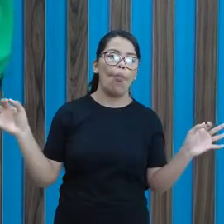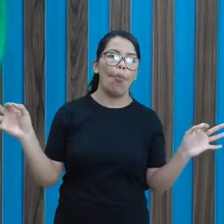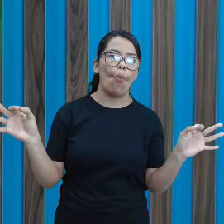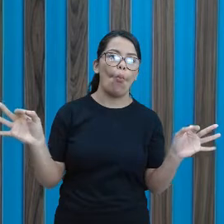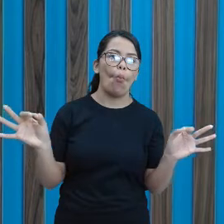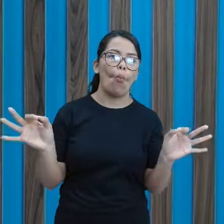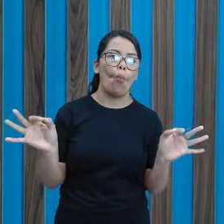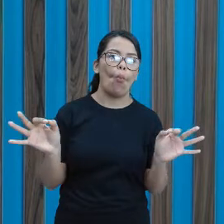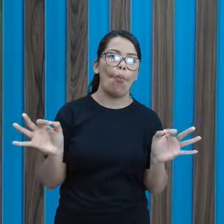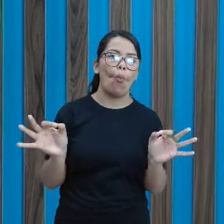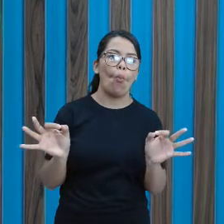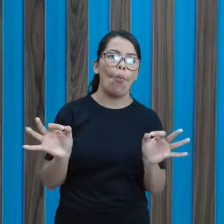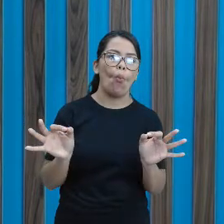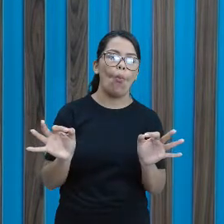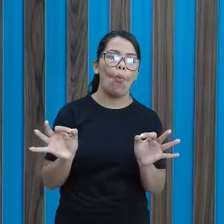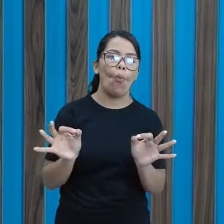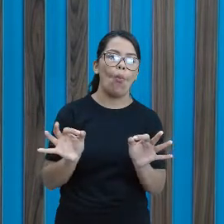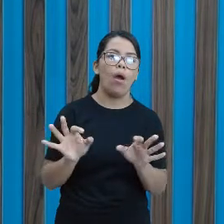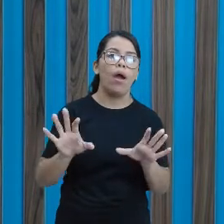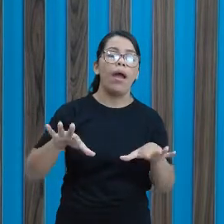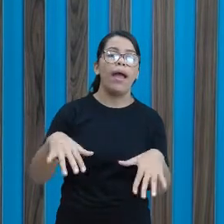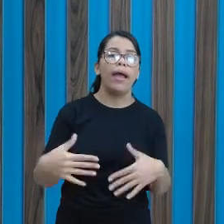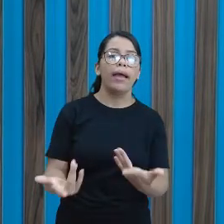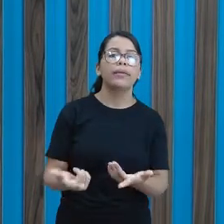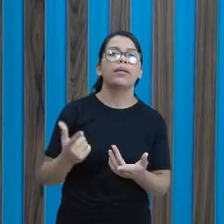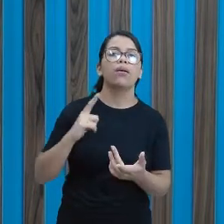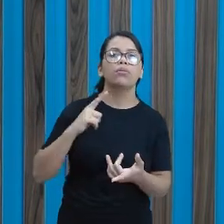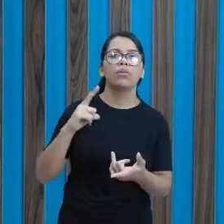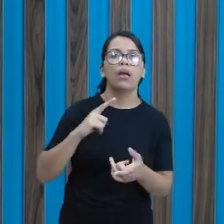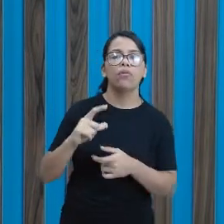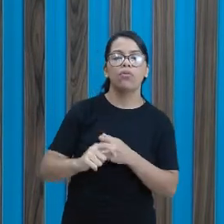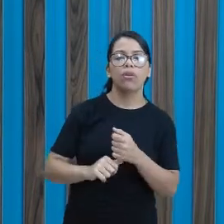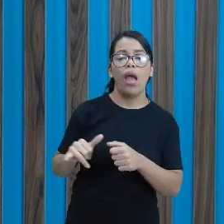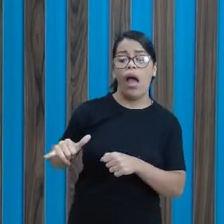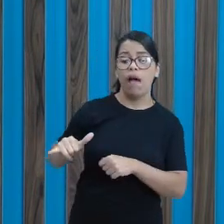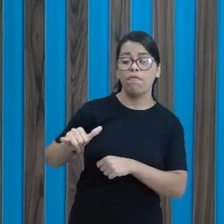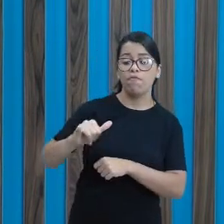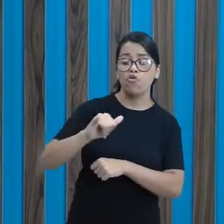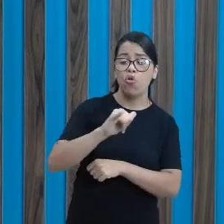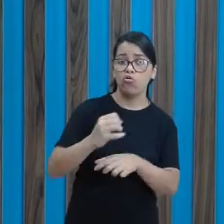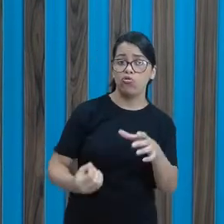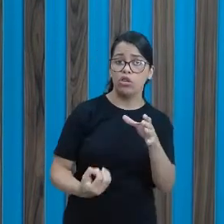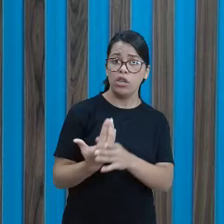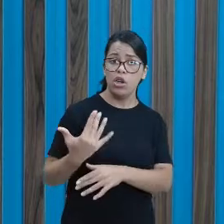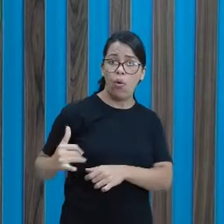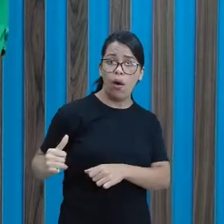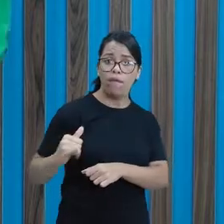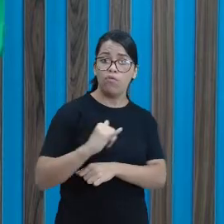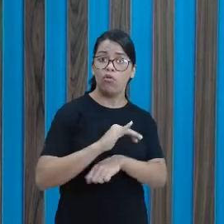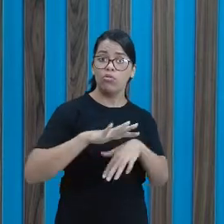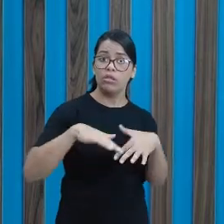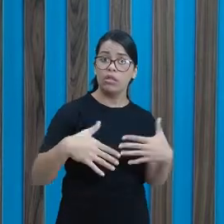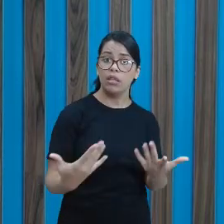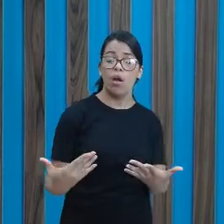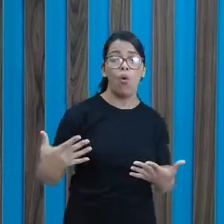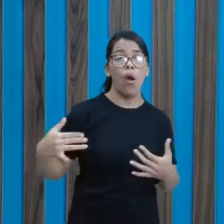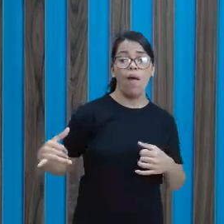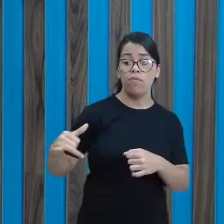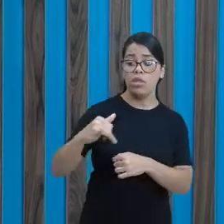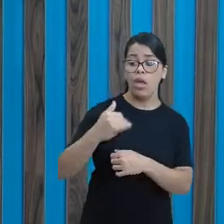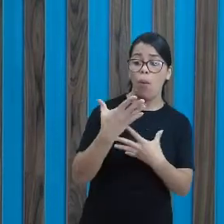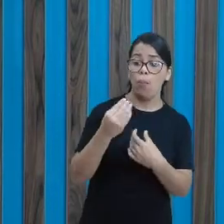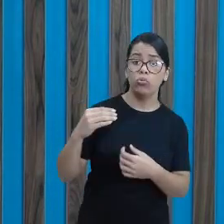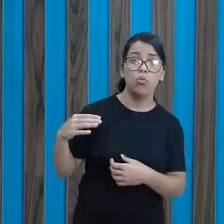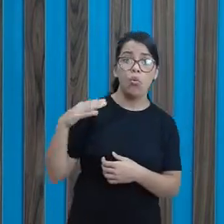ficando menor. Aí em 50, tá, os aviões a propulsões começam a chegar a 540 km por hora. Então os espaços